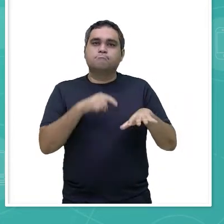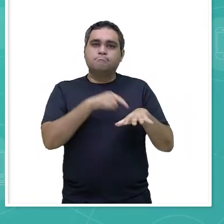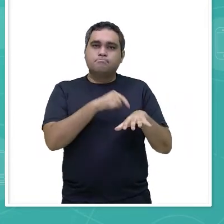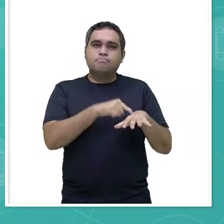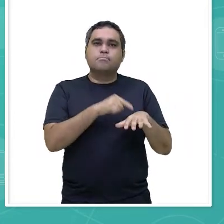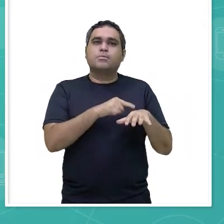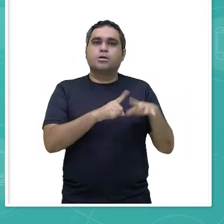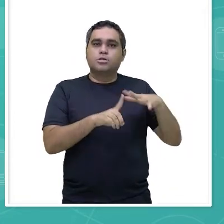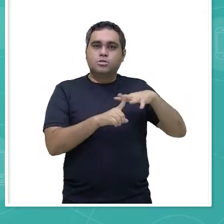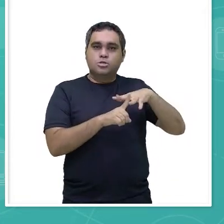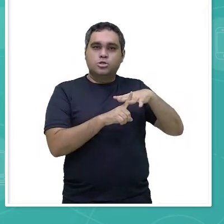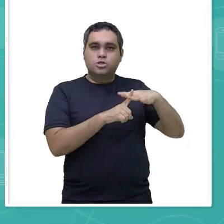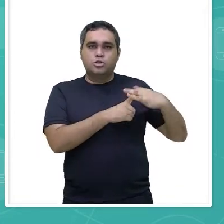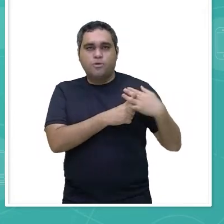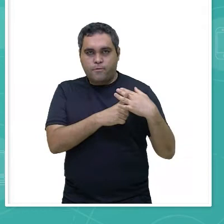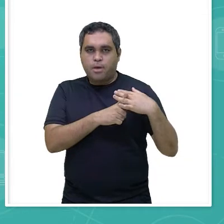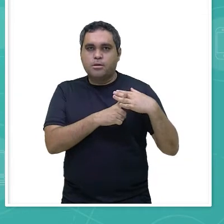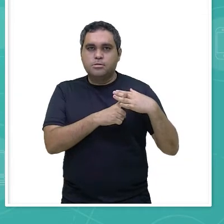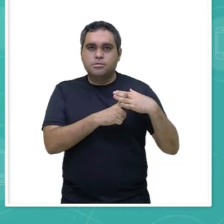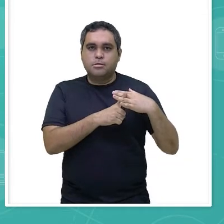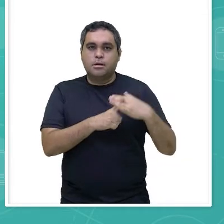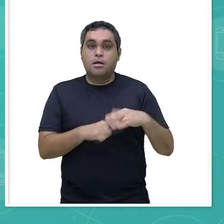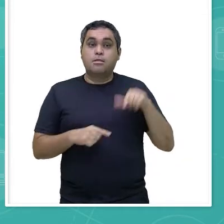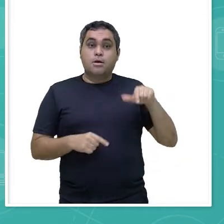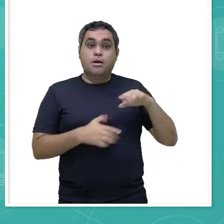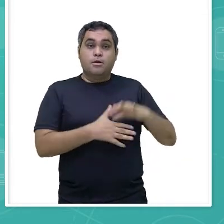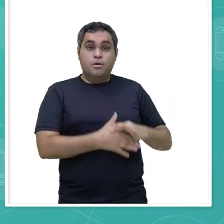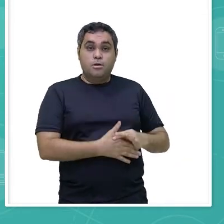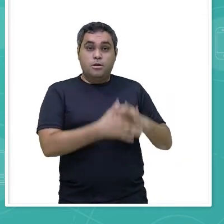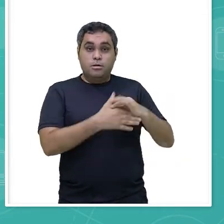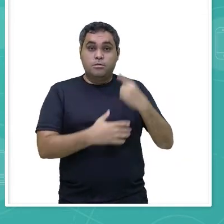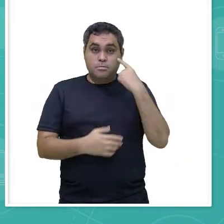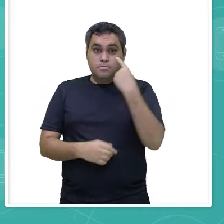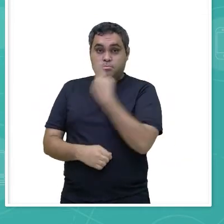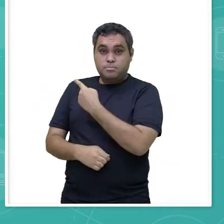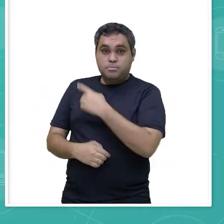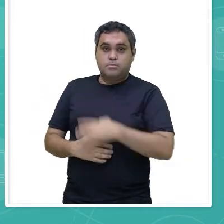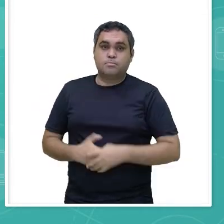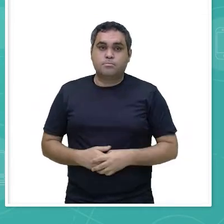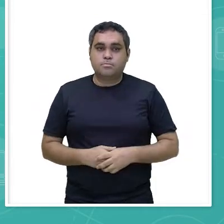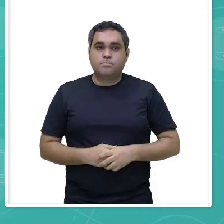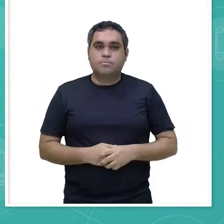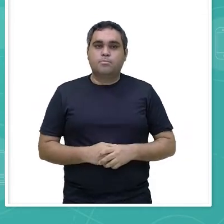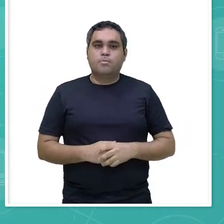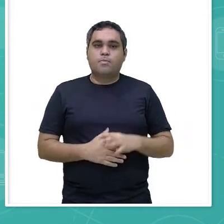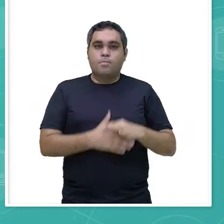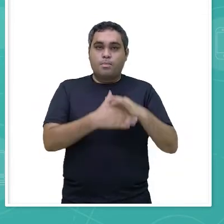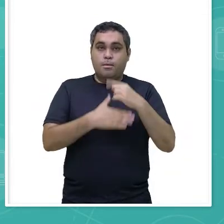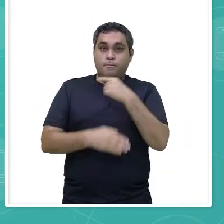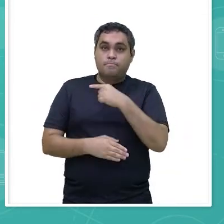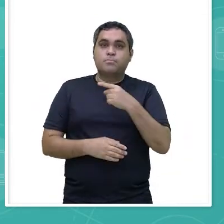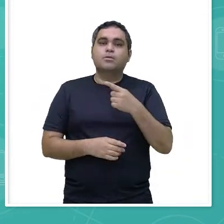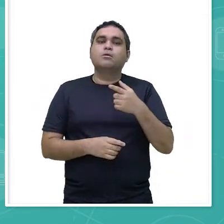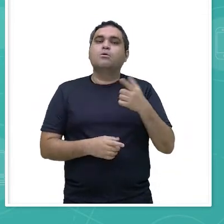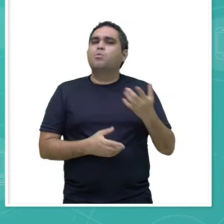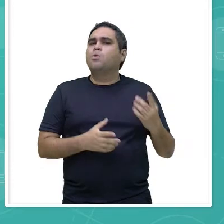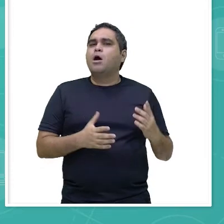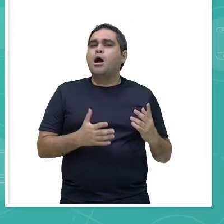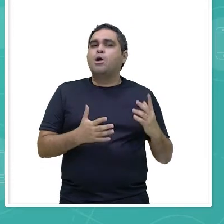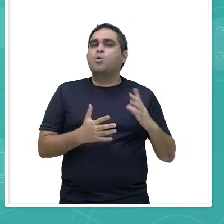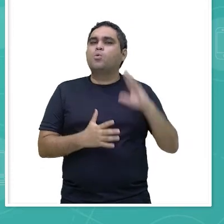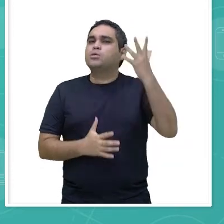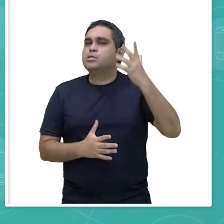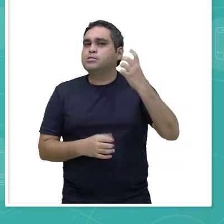o líder da Revolução Bolchevique. Quando vai acontecer a Revolução Bolchevique, professora? Em outubro de